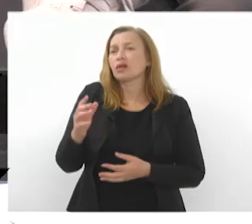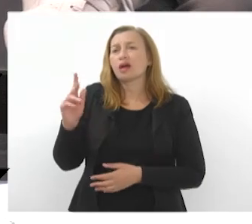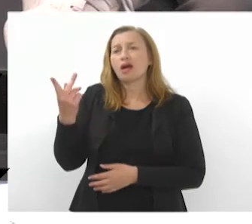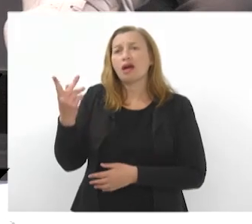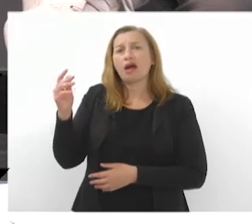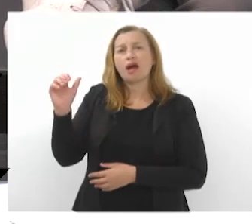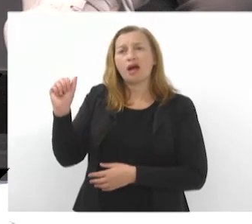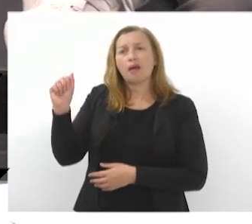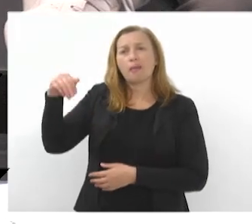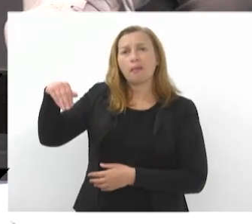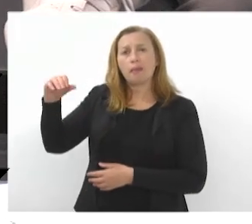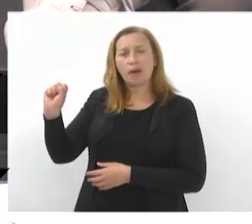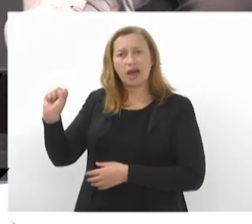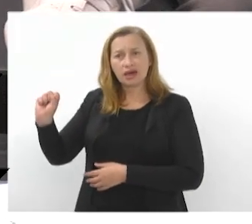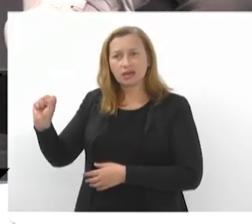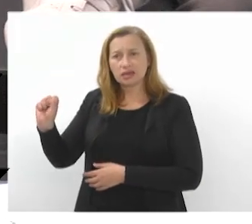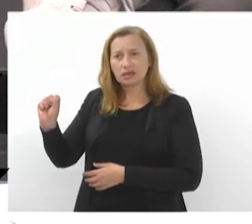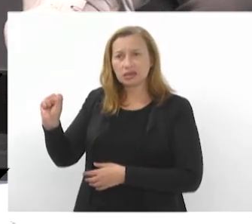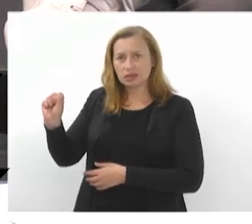na verdade,